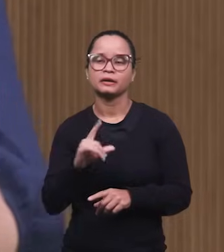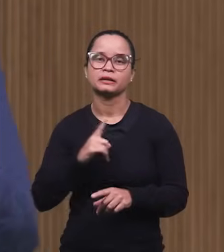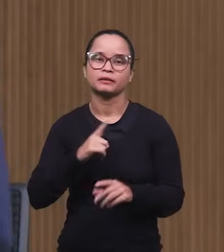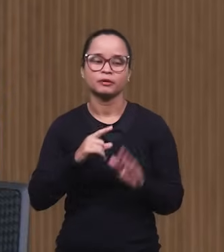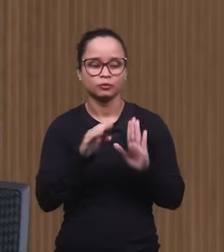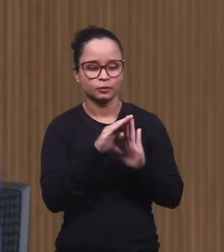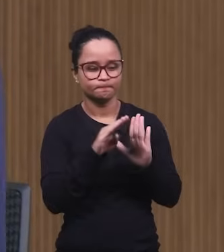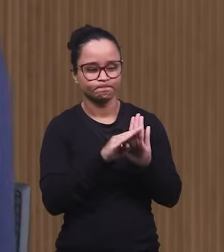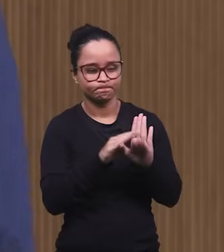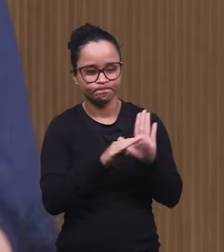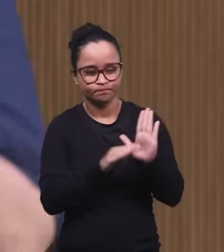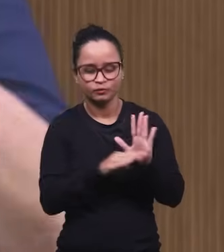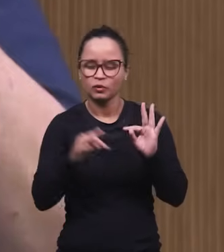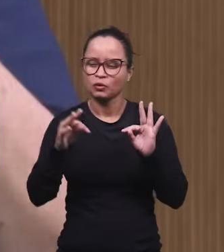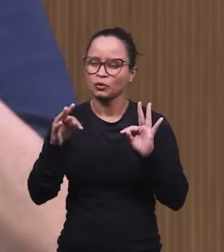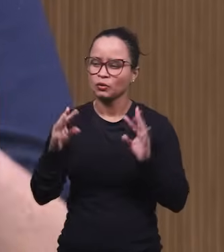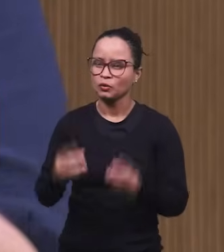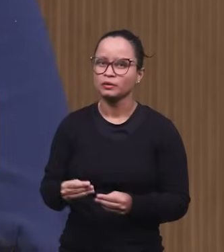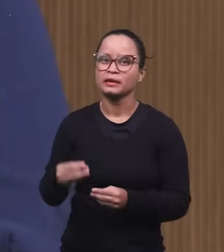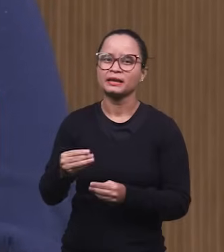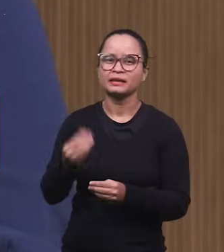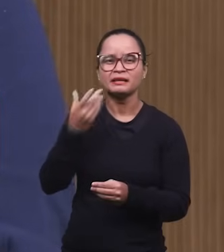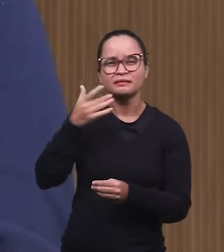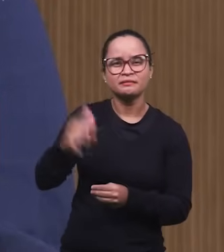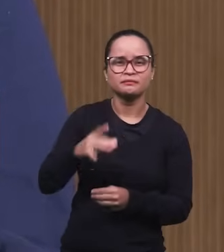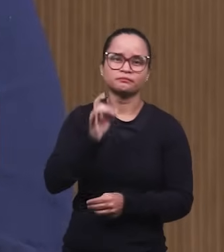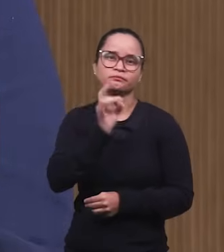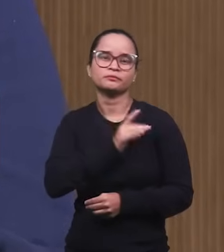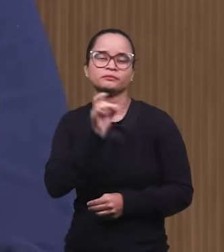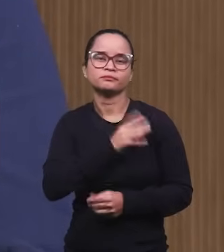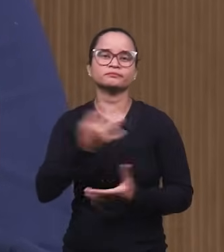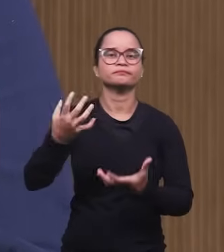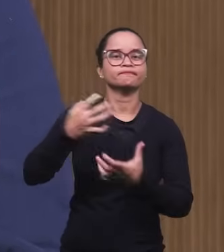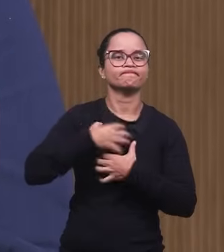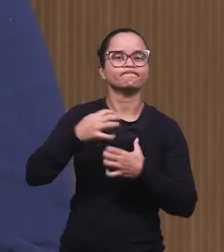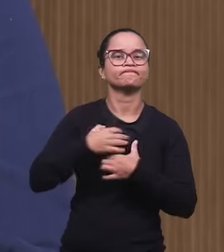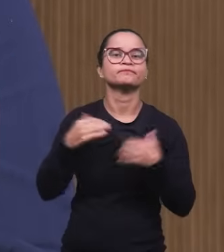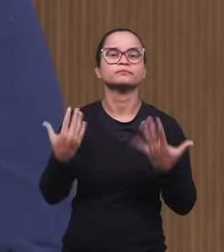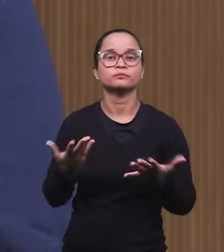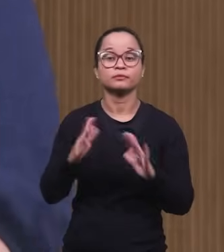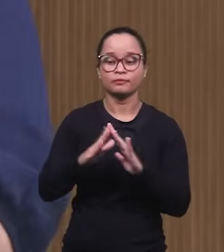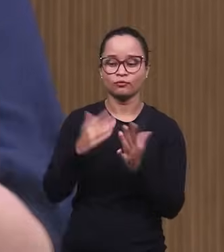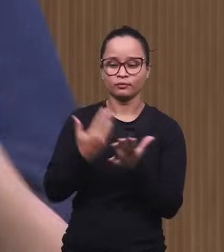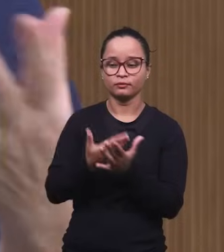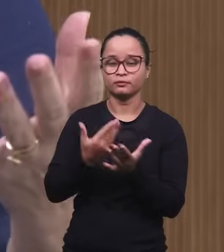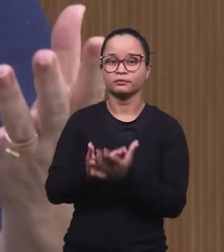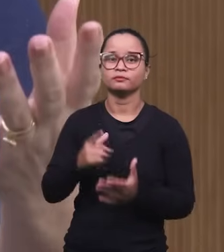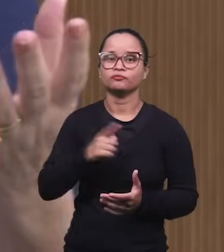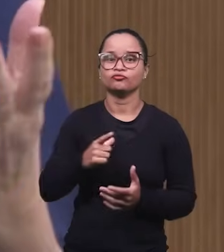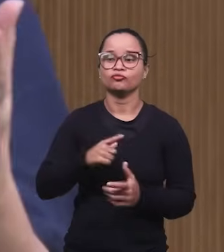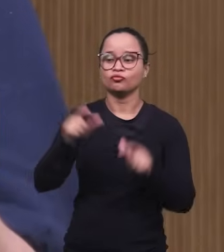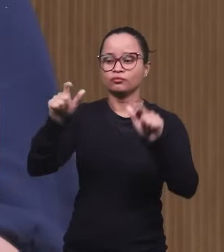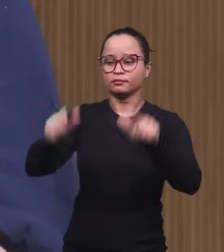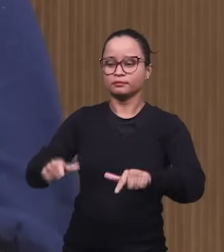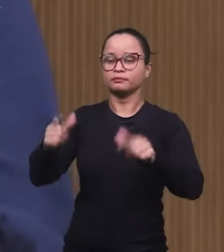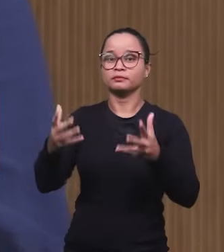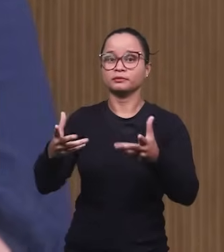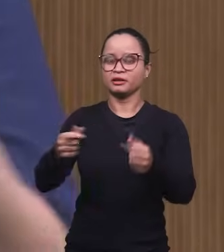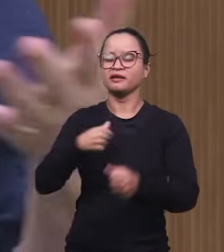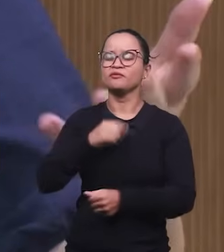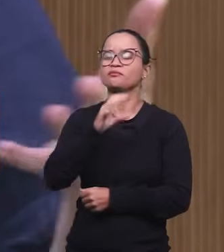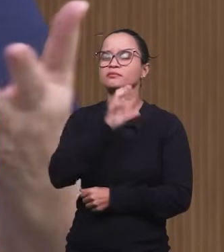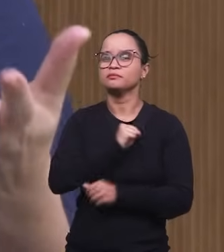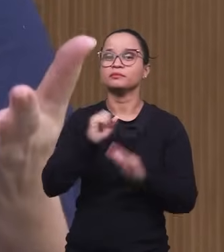aquele protocolo, né? As crianças com medo. Então, a escola, que é um lugar maravilhoso de trabalhar, eu